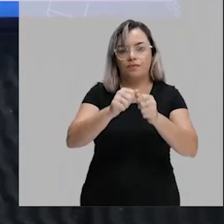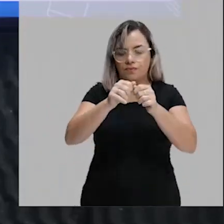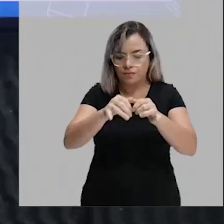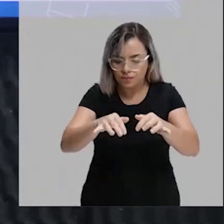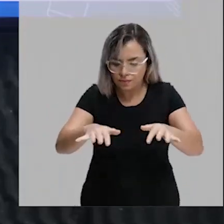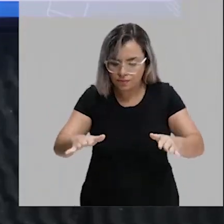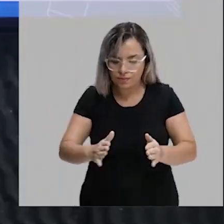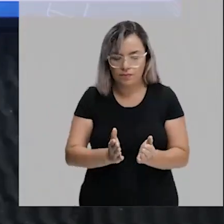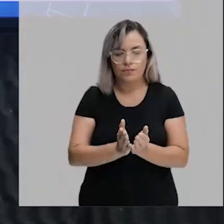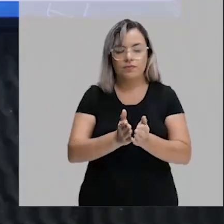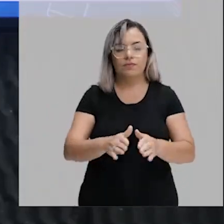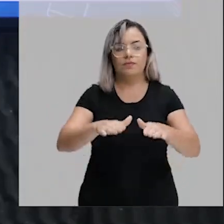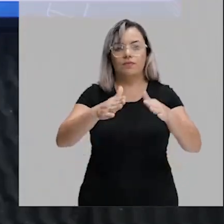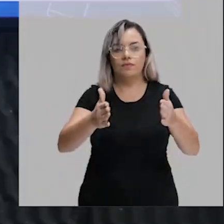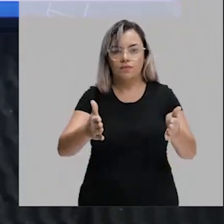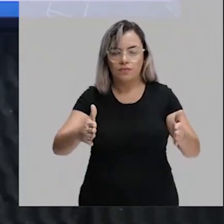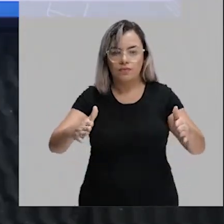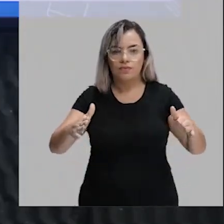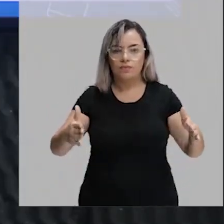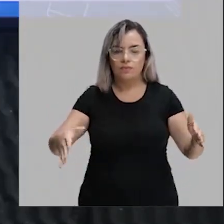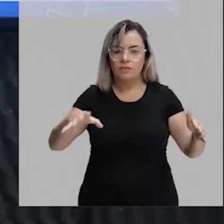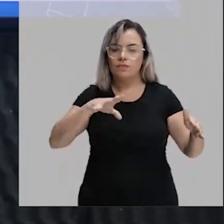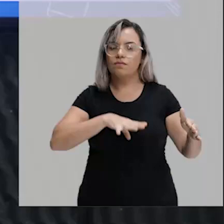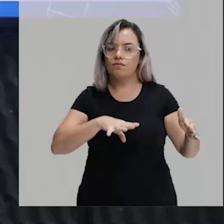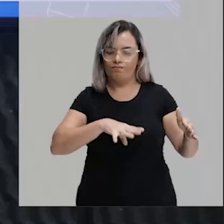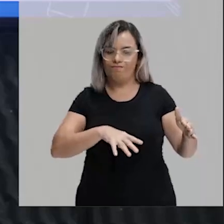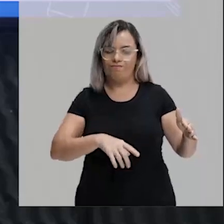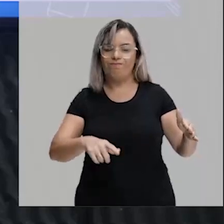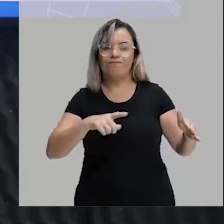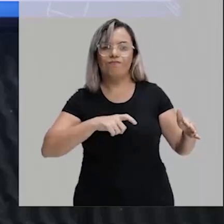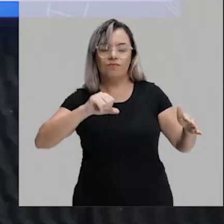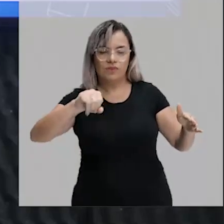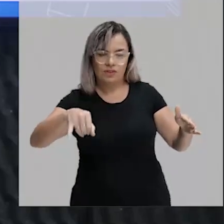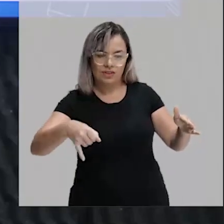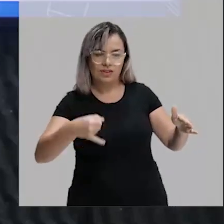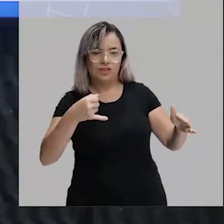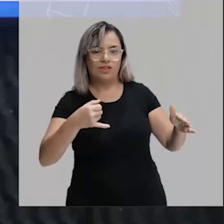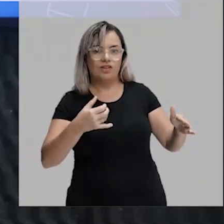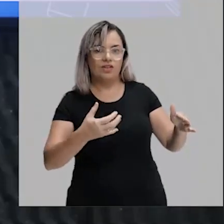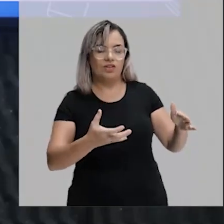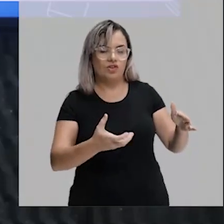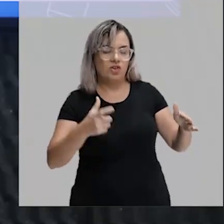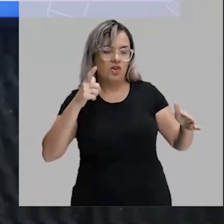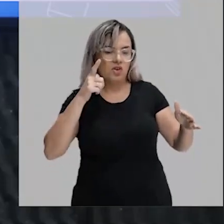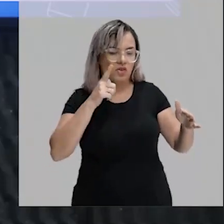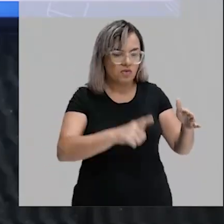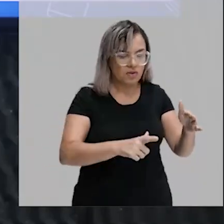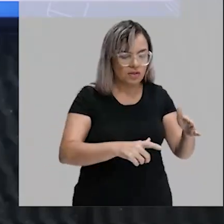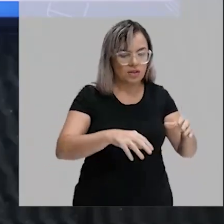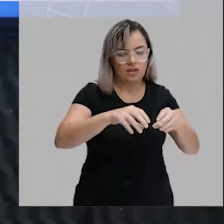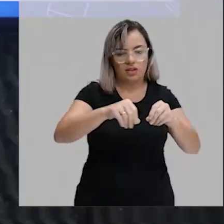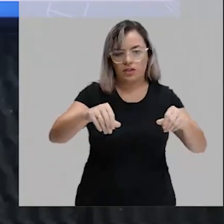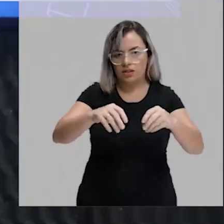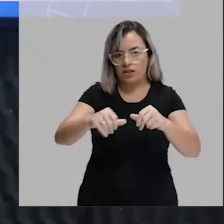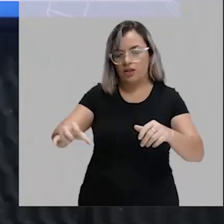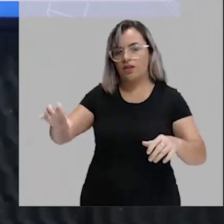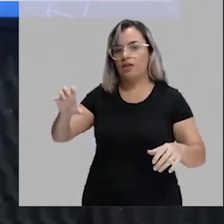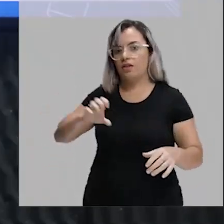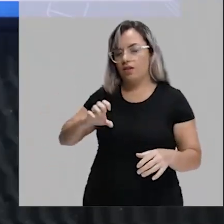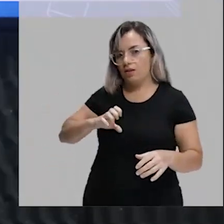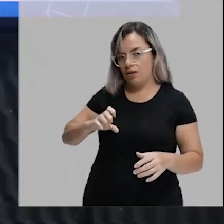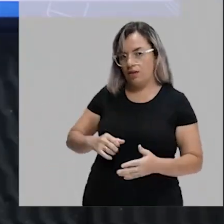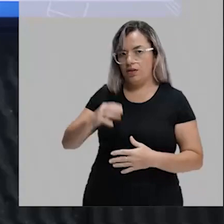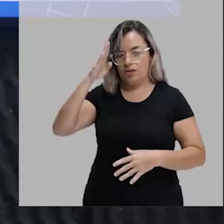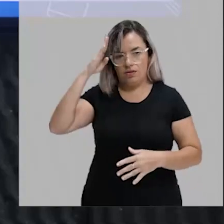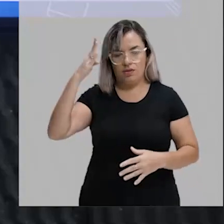ultramarina portuguesa, das grandes navegações, uma possibilidade de adquirir terras e riquezas. Os setores, principalmente